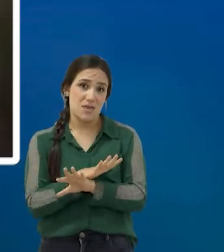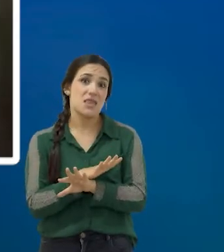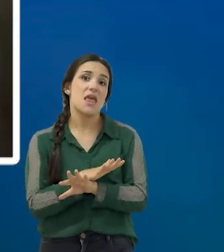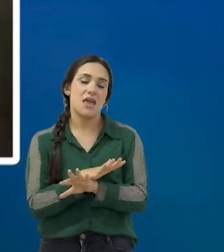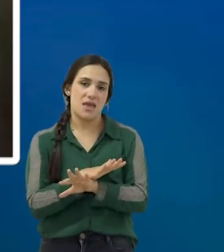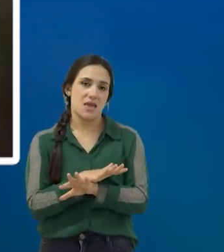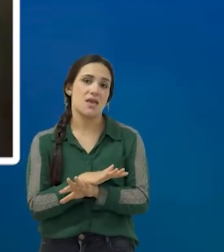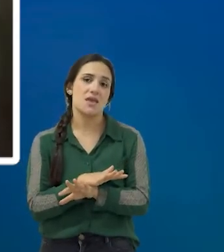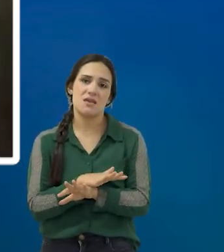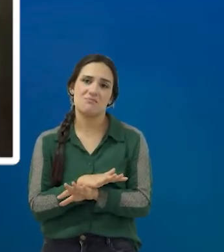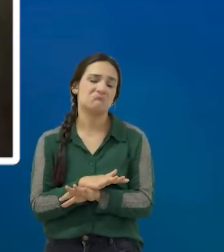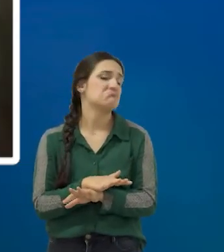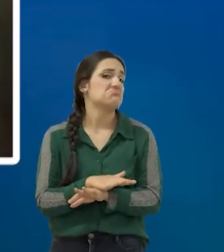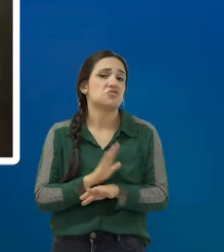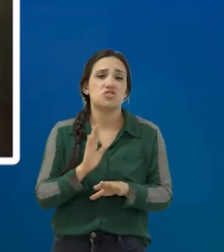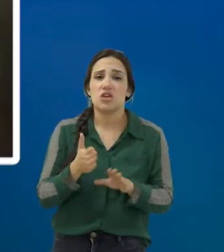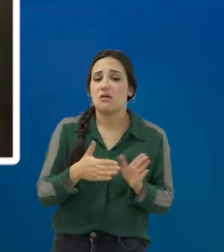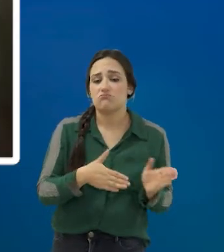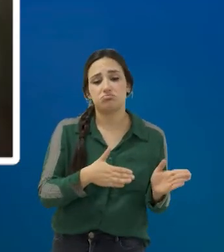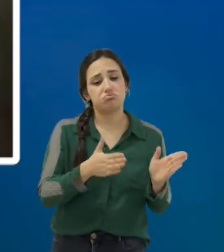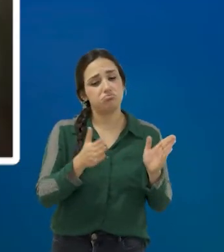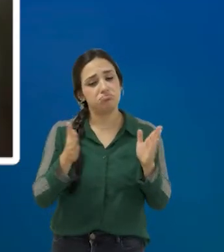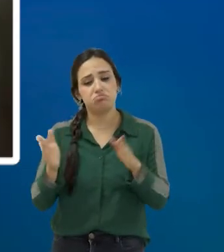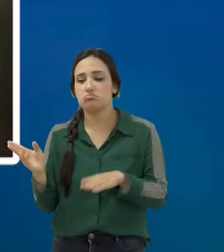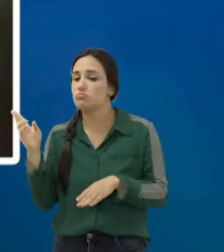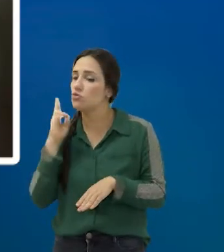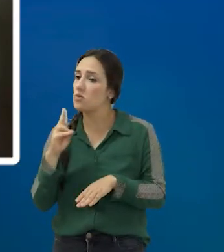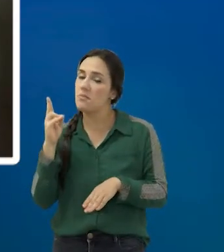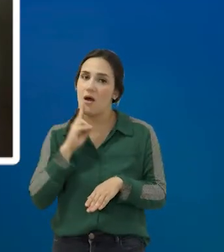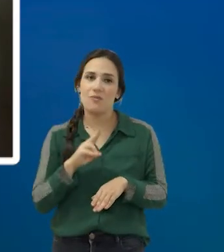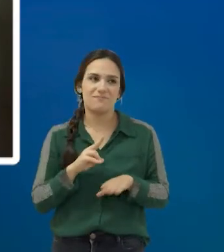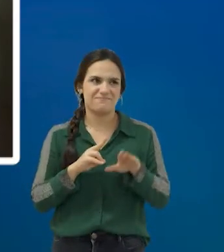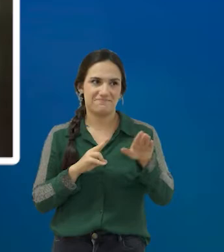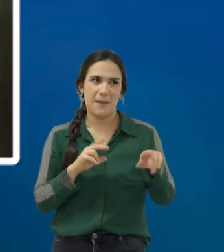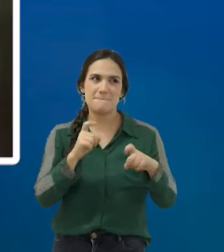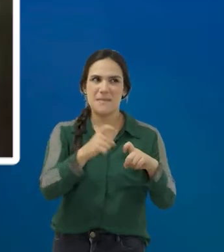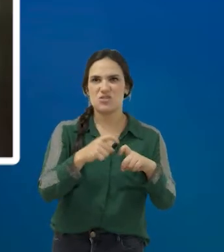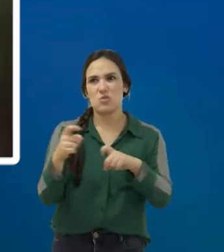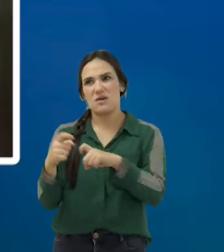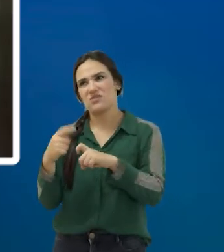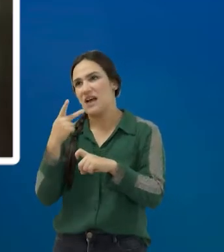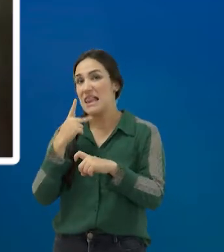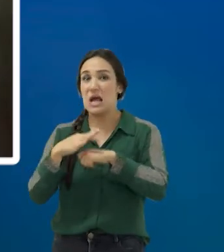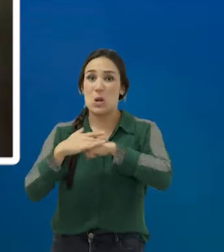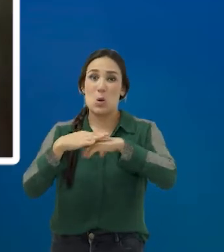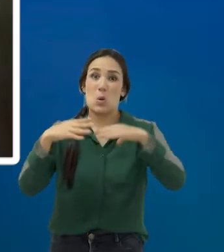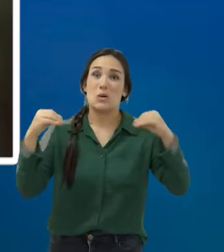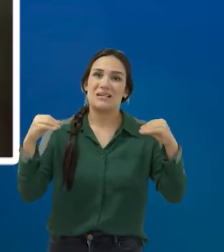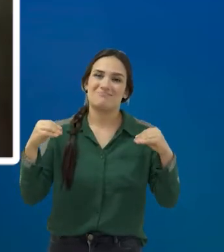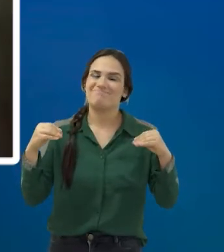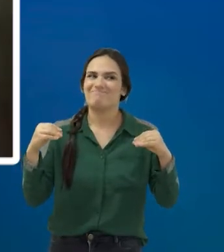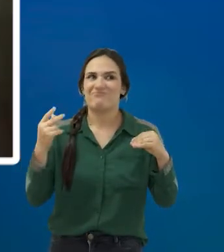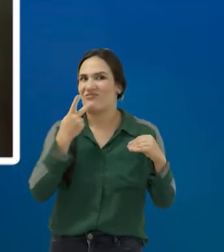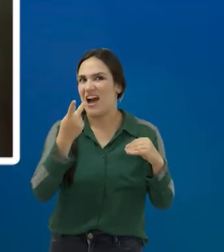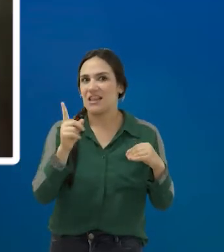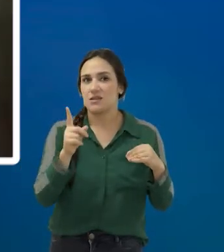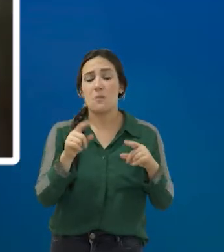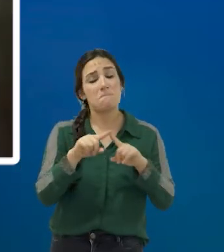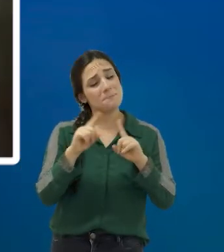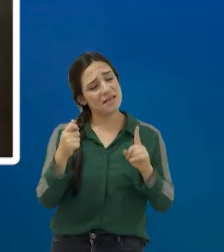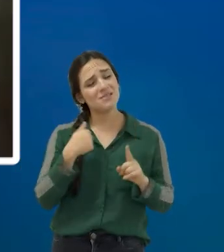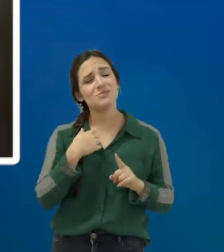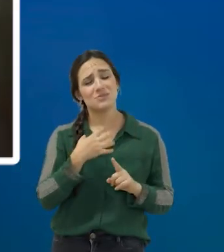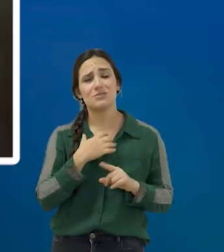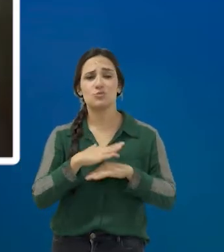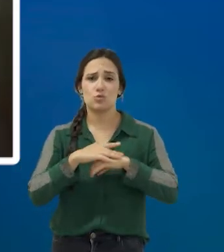da doença, mas eu já superei esse período crítico. Então, assim, eles evitam de falar o termo curado, mas para